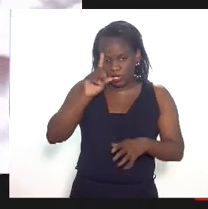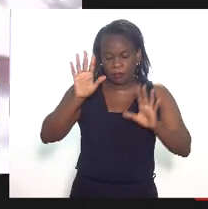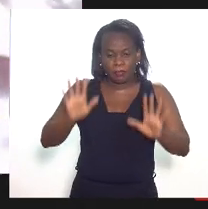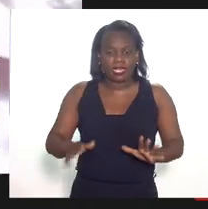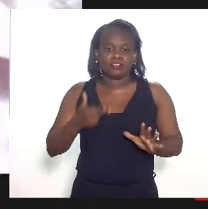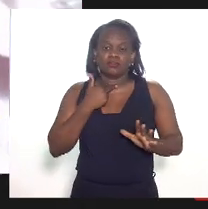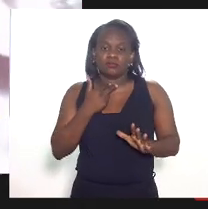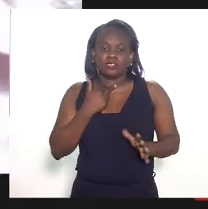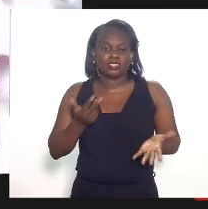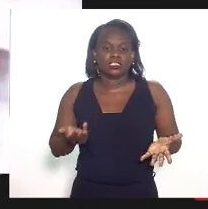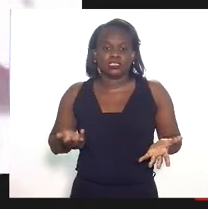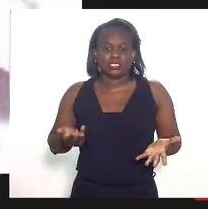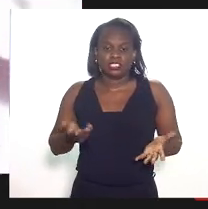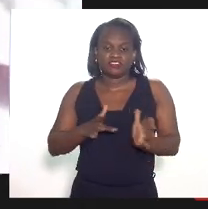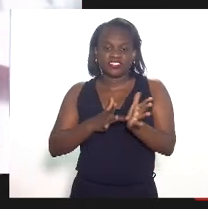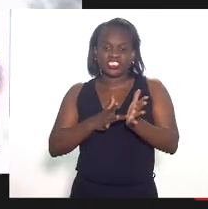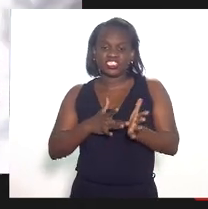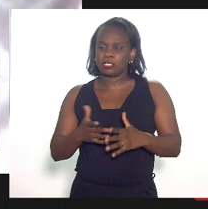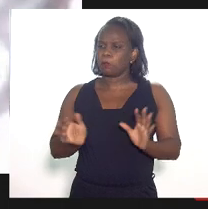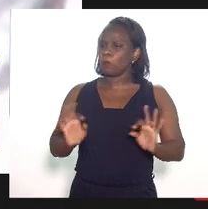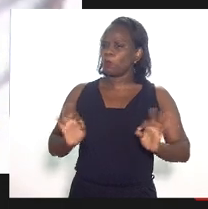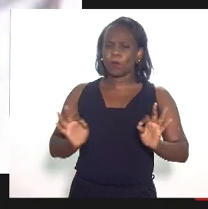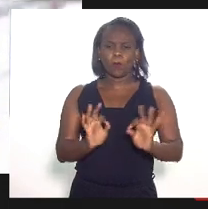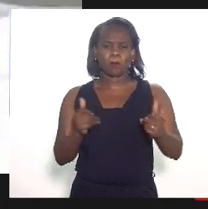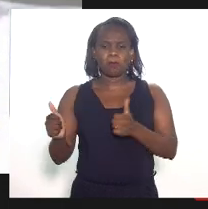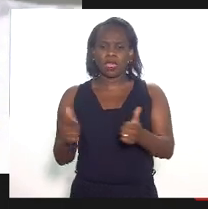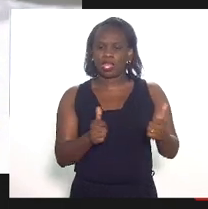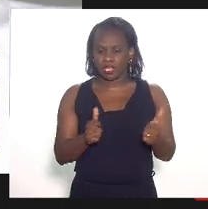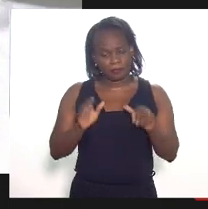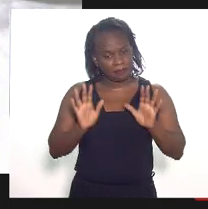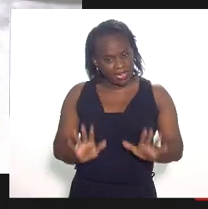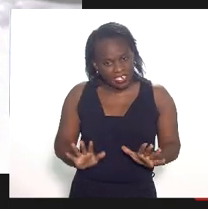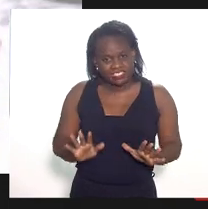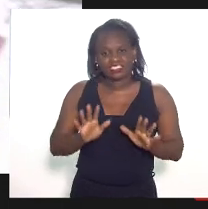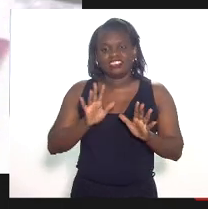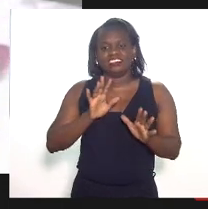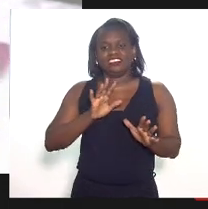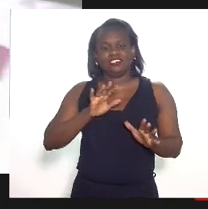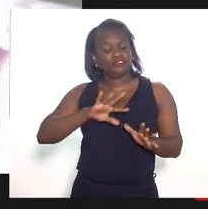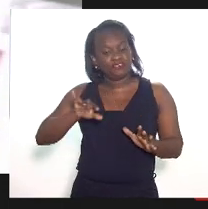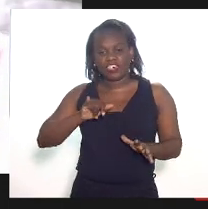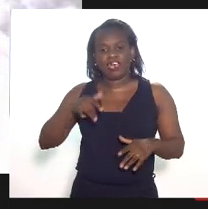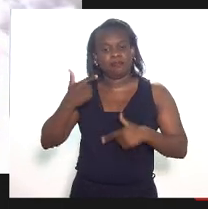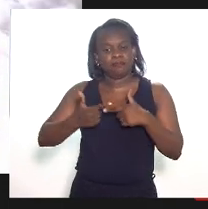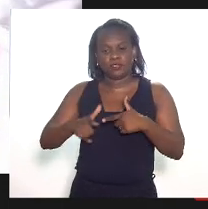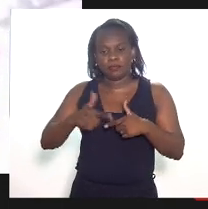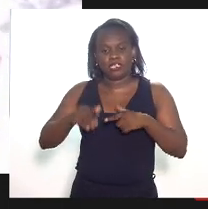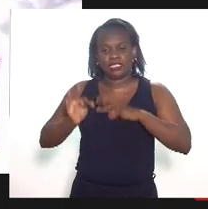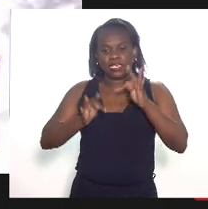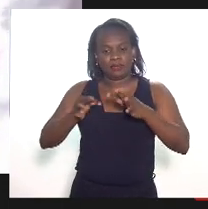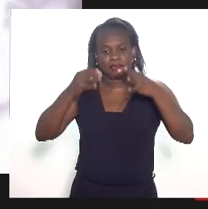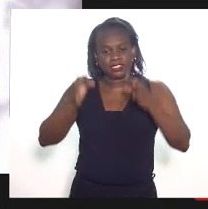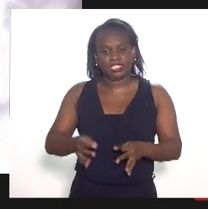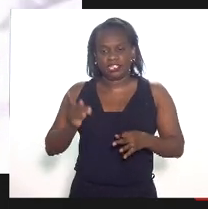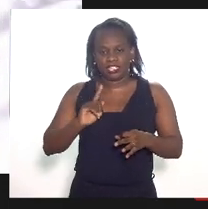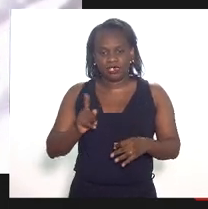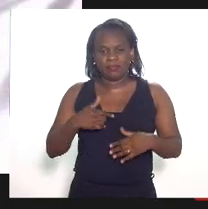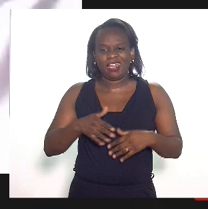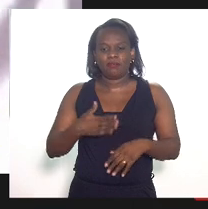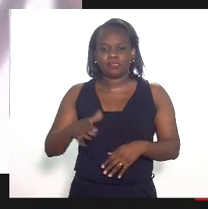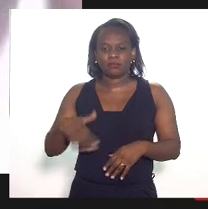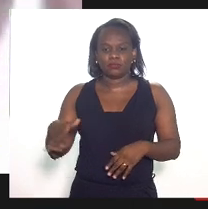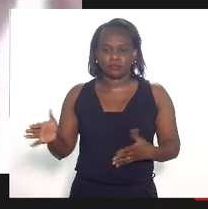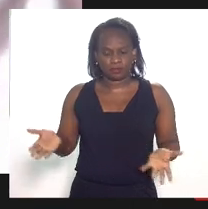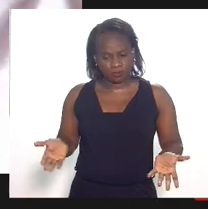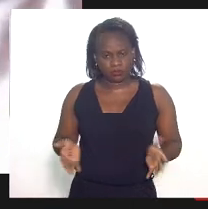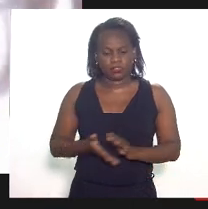podemos fingir que isso não existe, porque nós não estaremos tratando do problema e sim empurrando com a